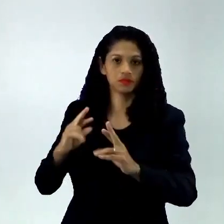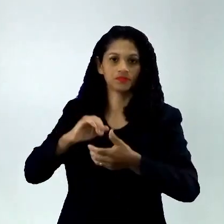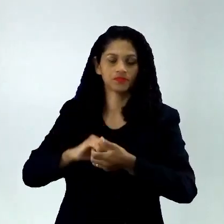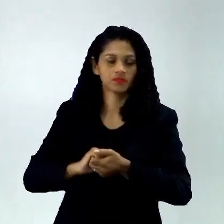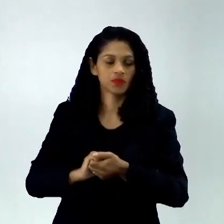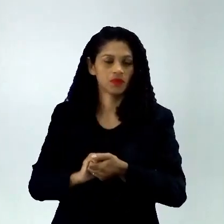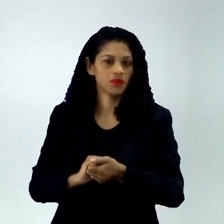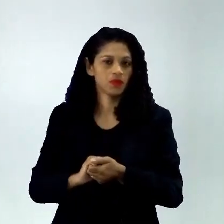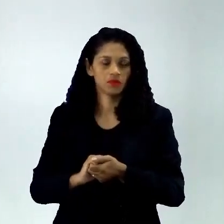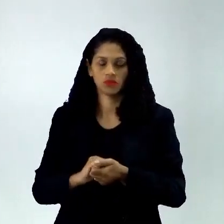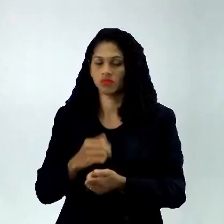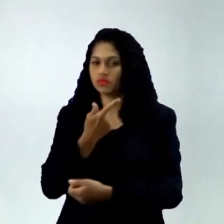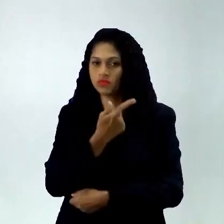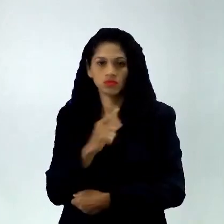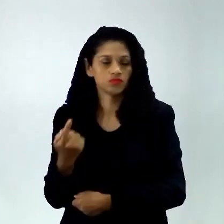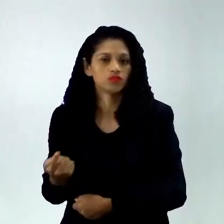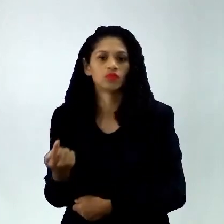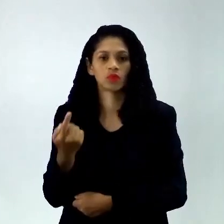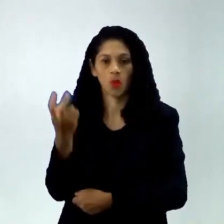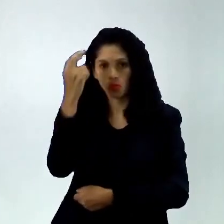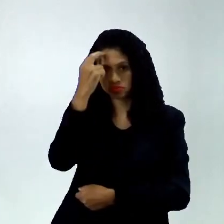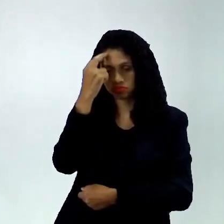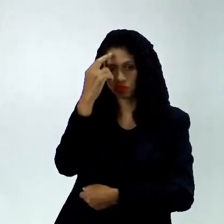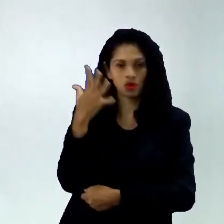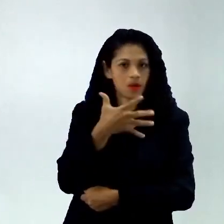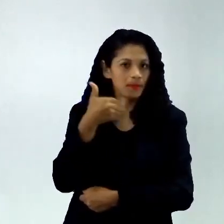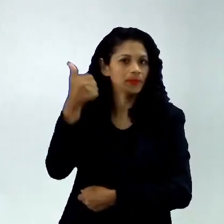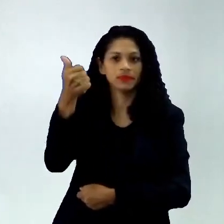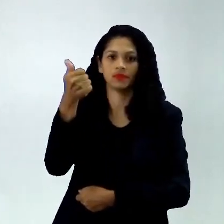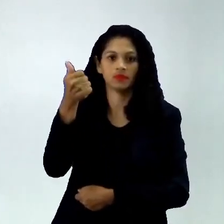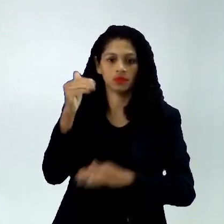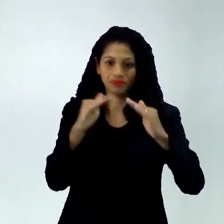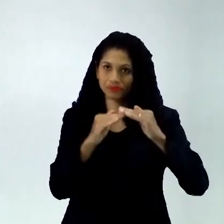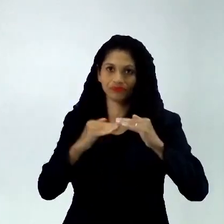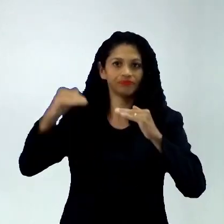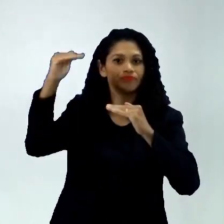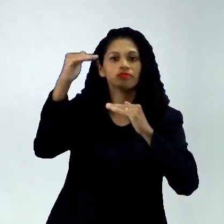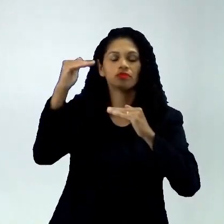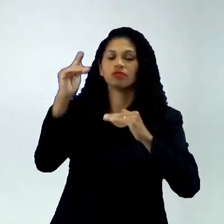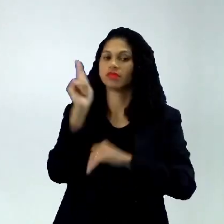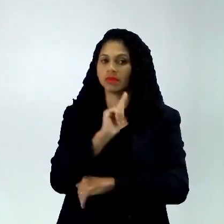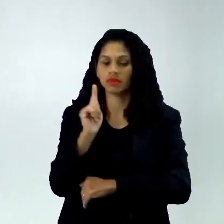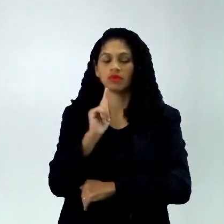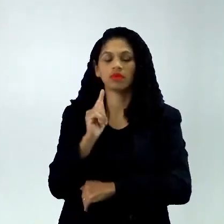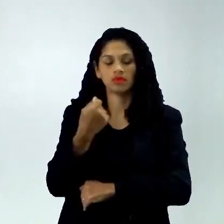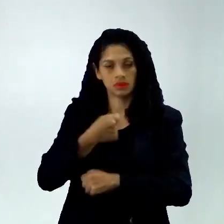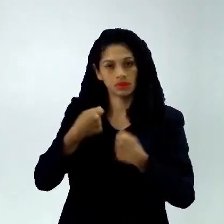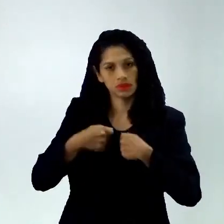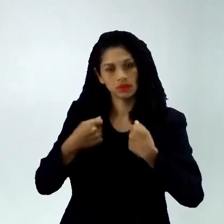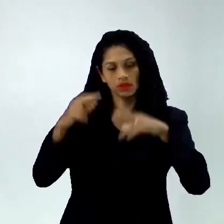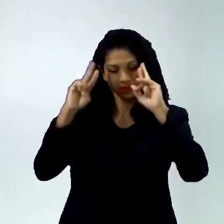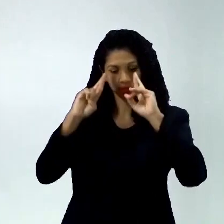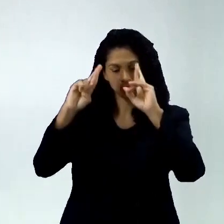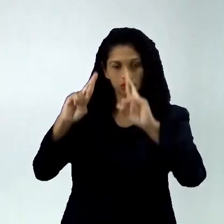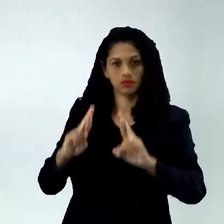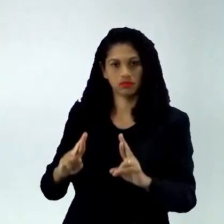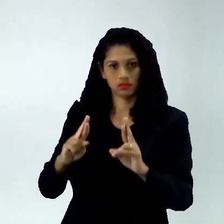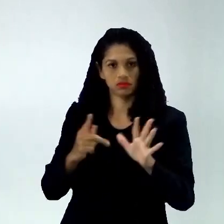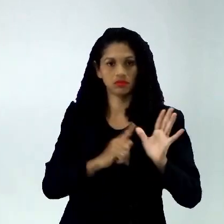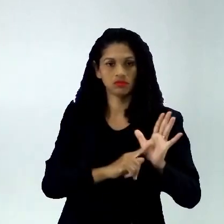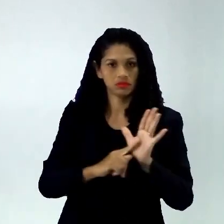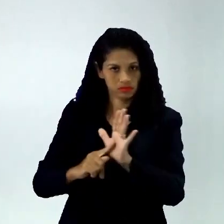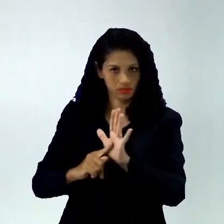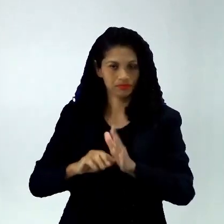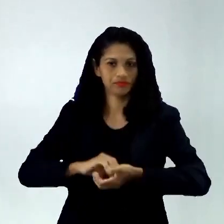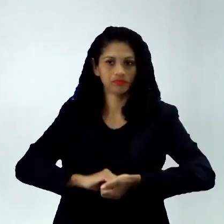não existe uma cultura melhor que a outra, não há essa sobreposição. O que precisa entender é esse respeito das formas que elas são